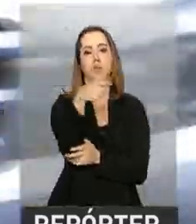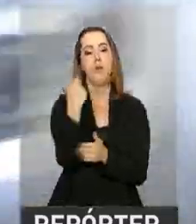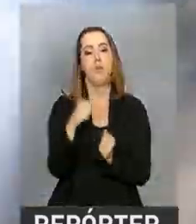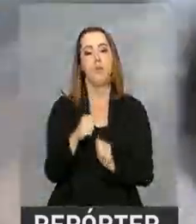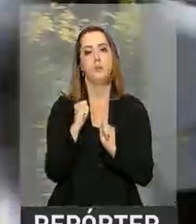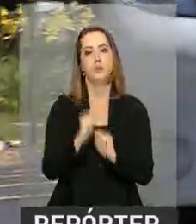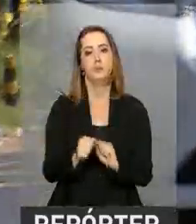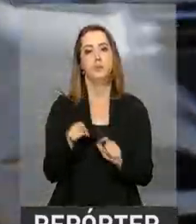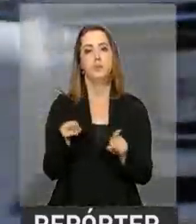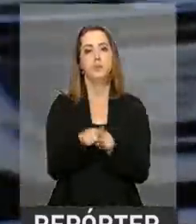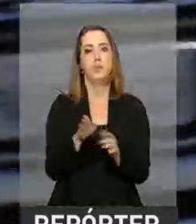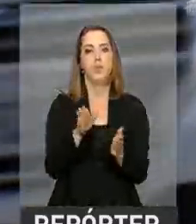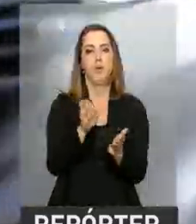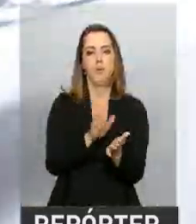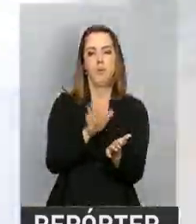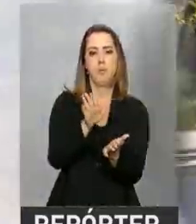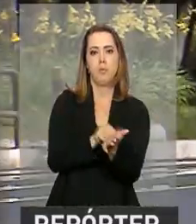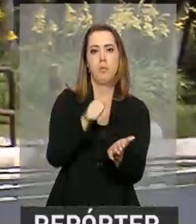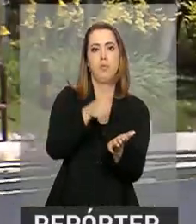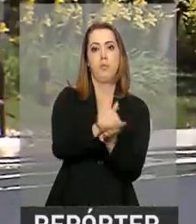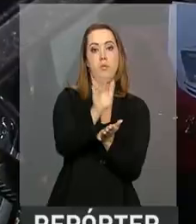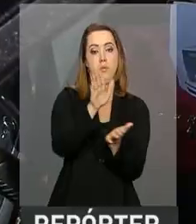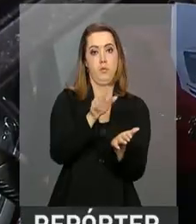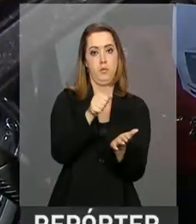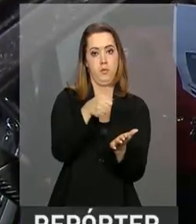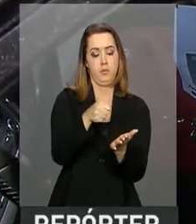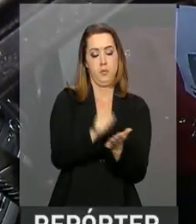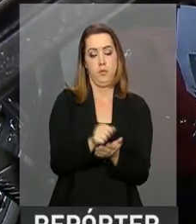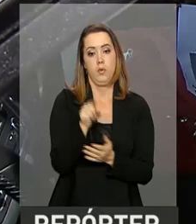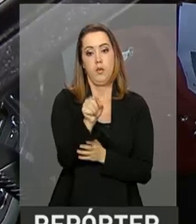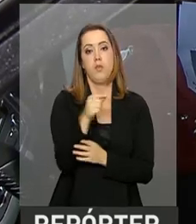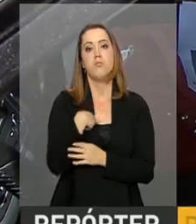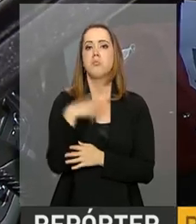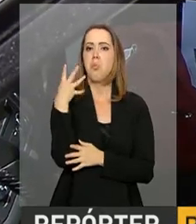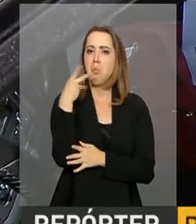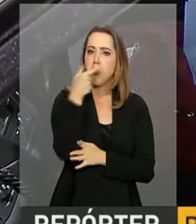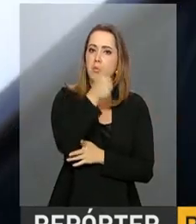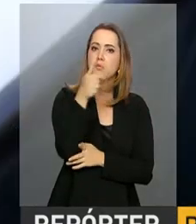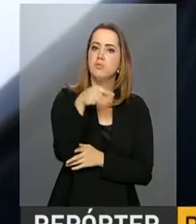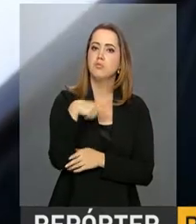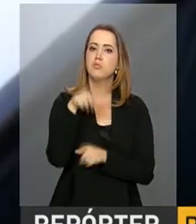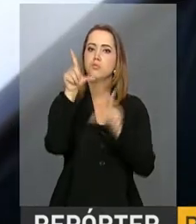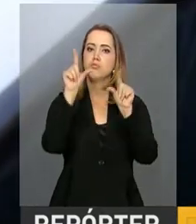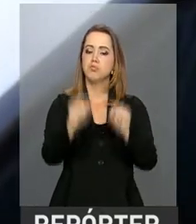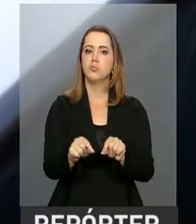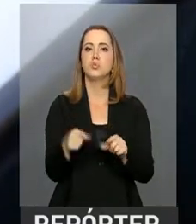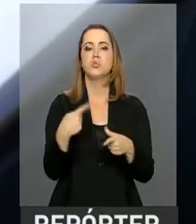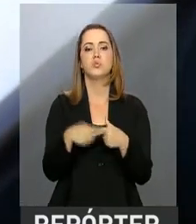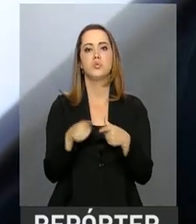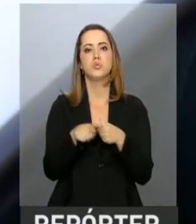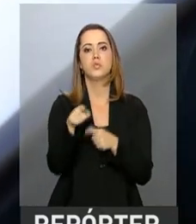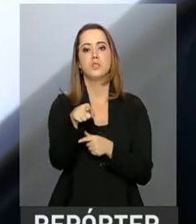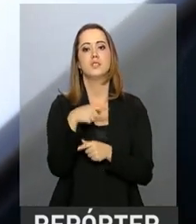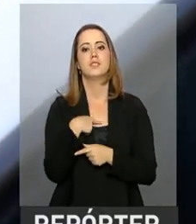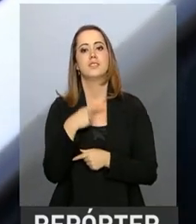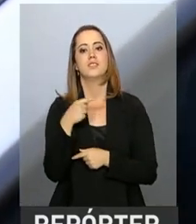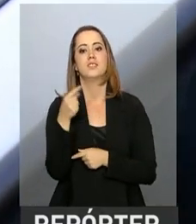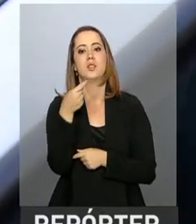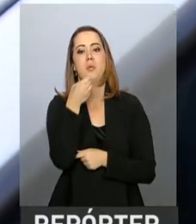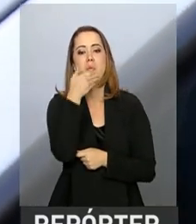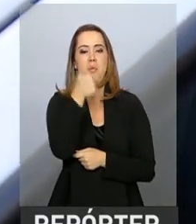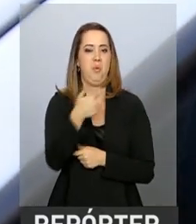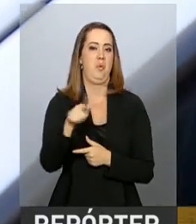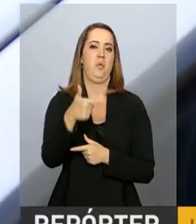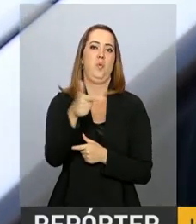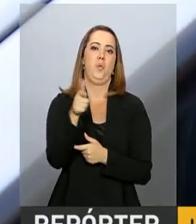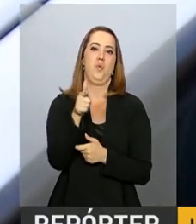Essa opção não vai mais receber as notificações por carta excelente menos burocracia Seria bom não receber a multa de jeito nenhum né